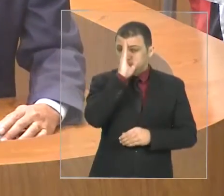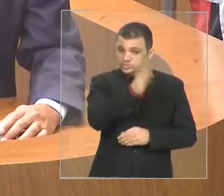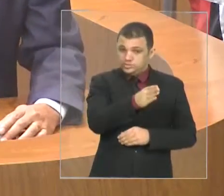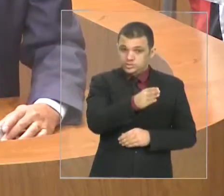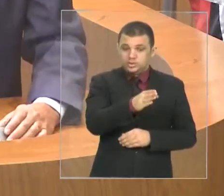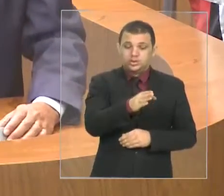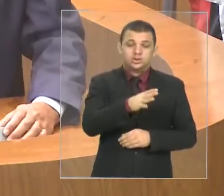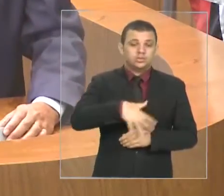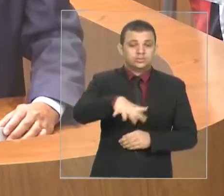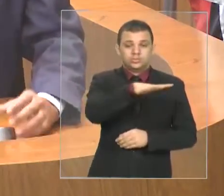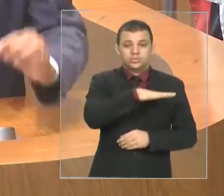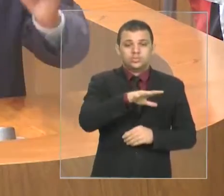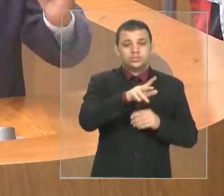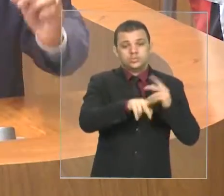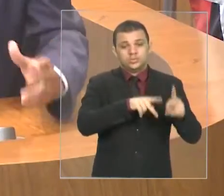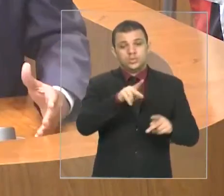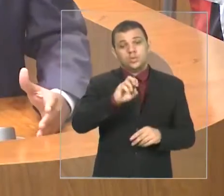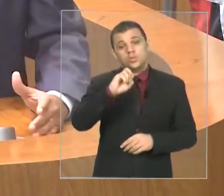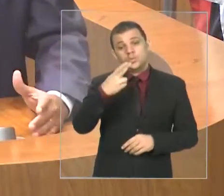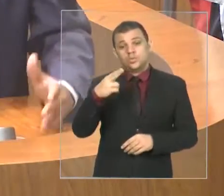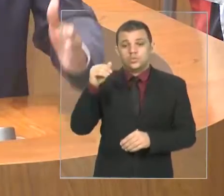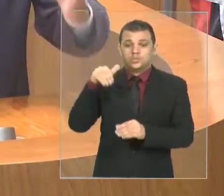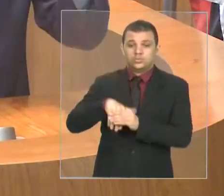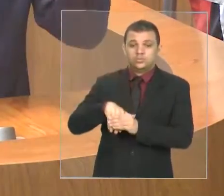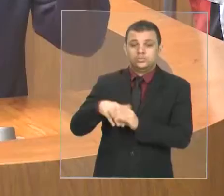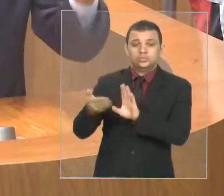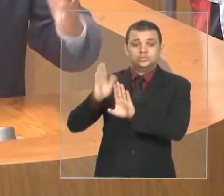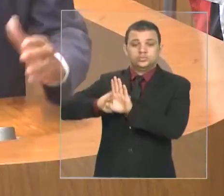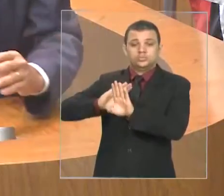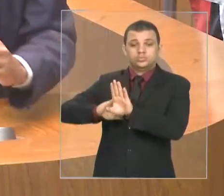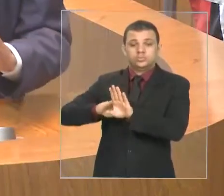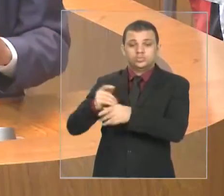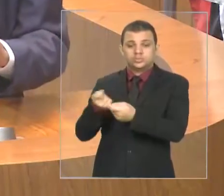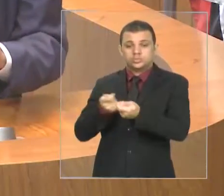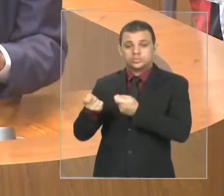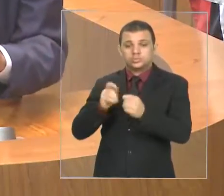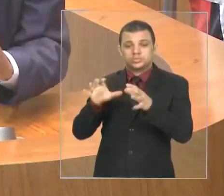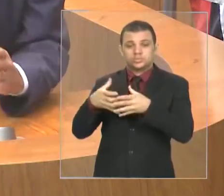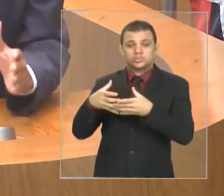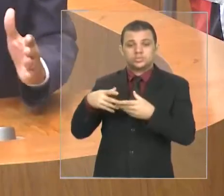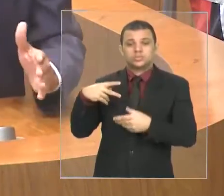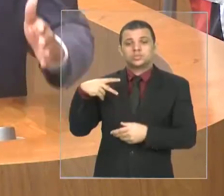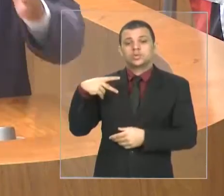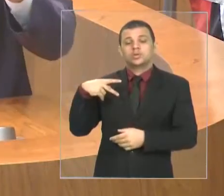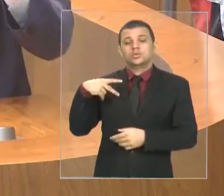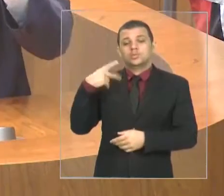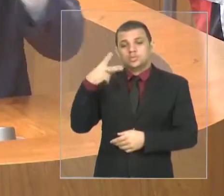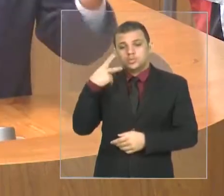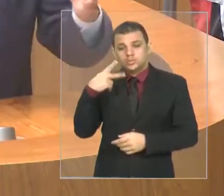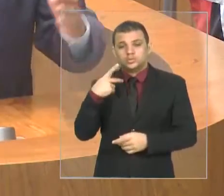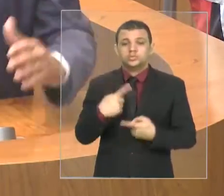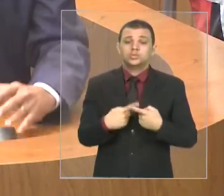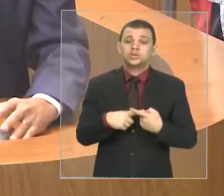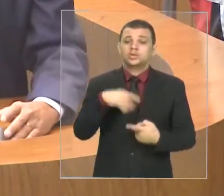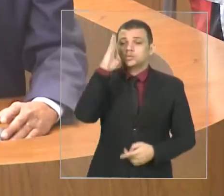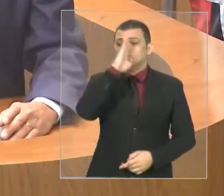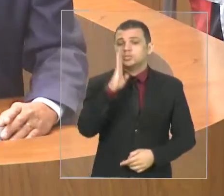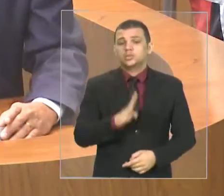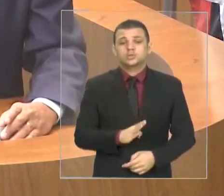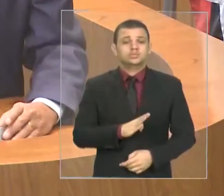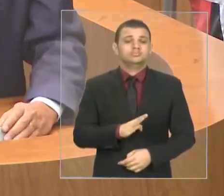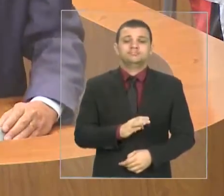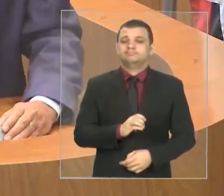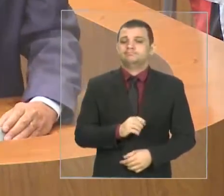articuladas com toda a classe política a nível nacional, porque o Brasil não suporta mais a continuidade